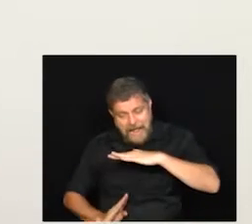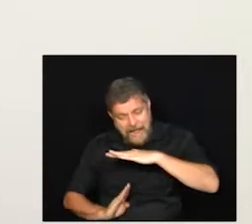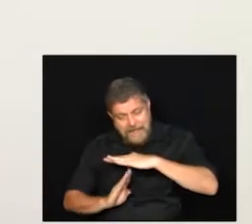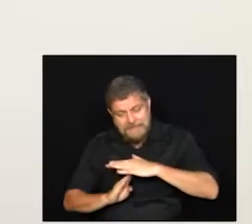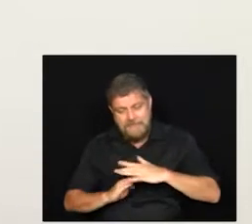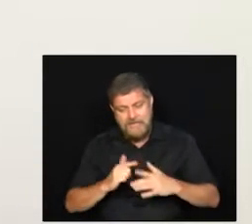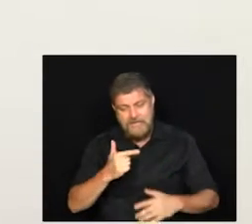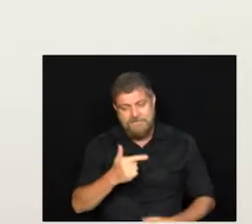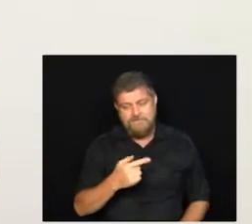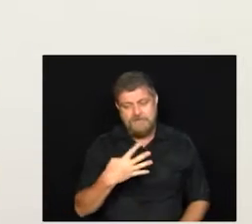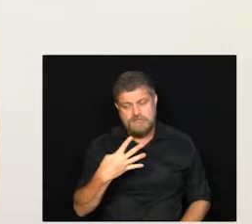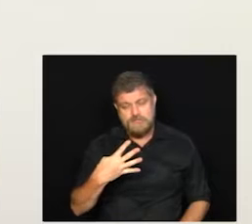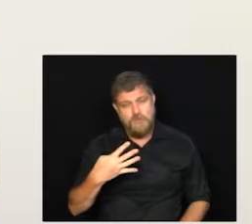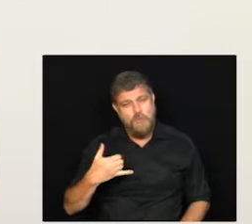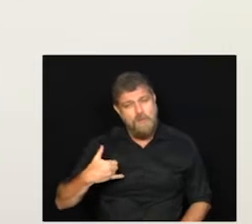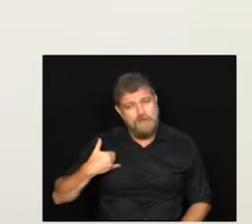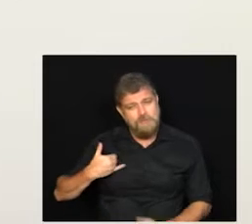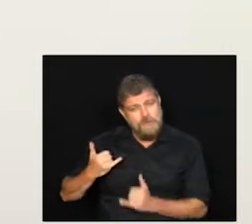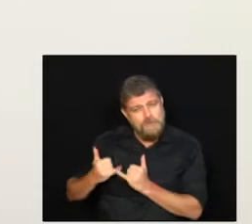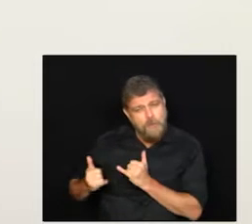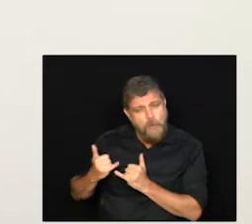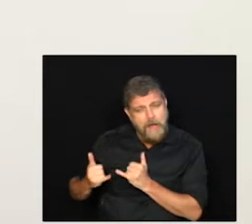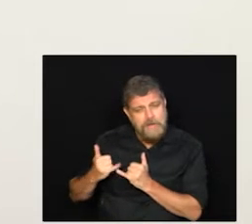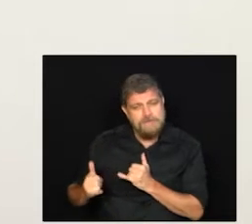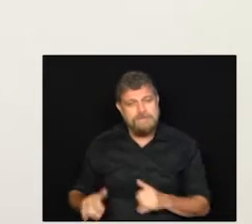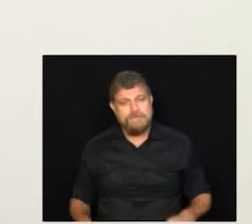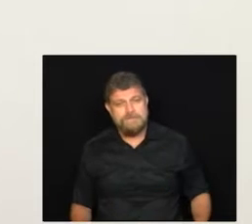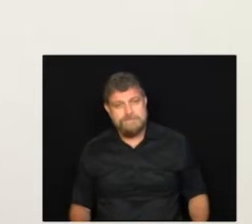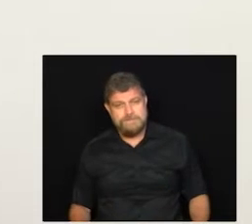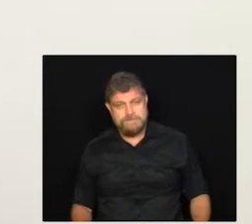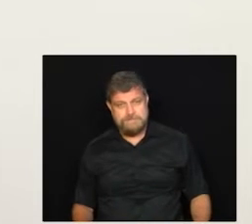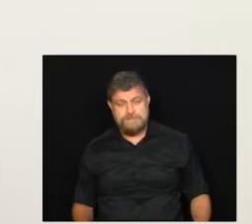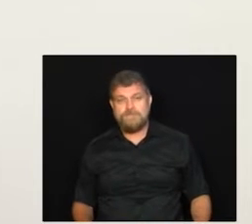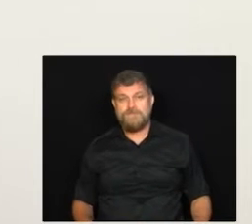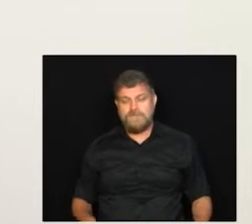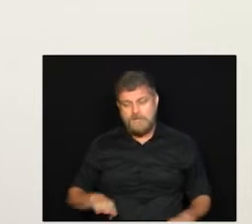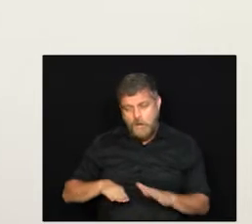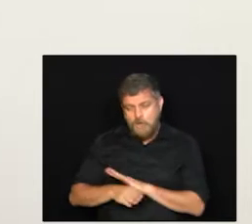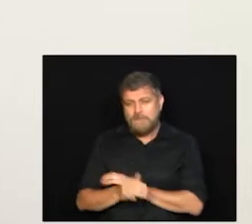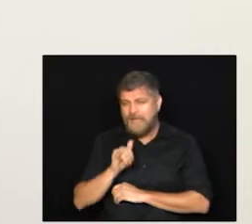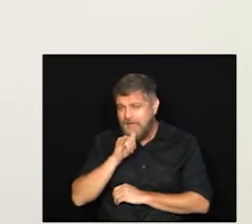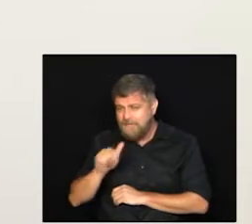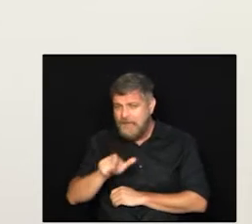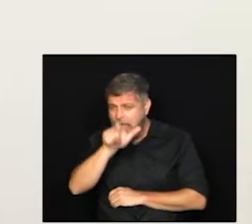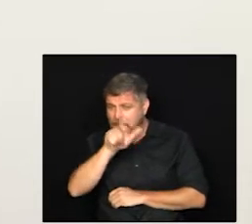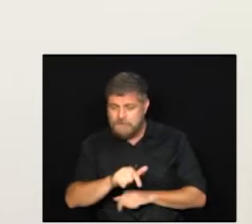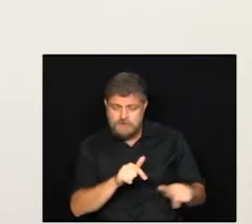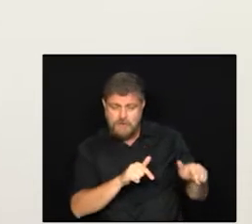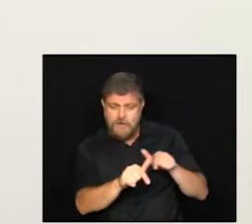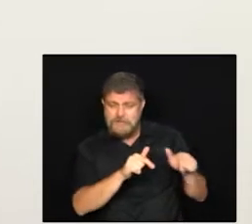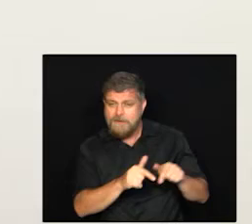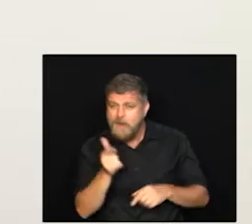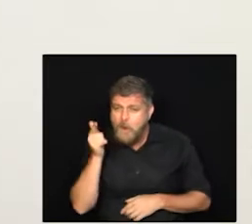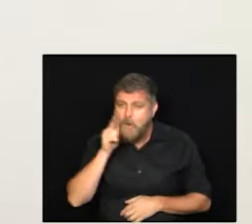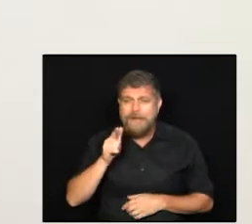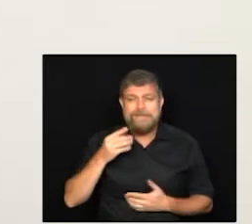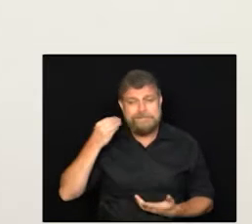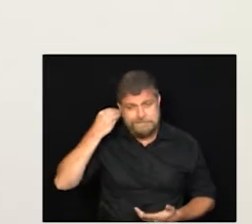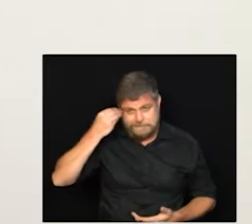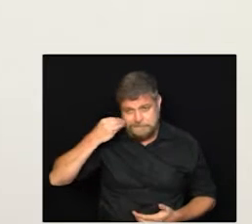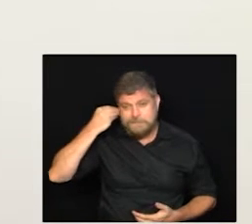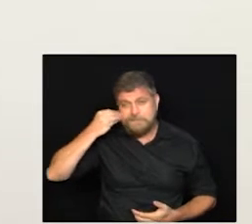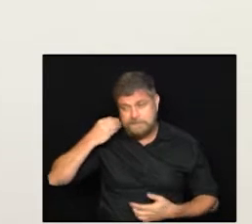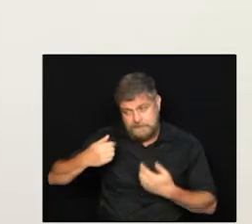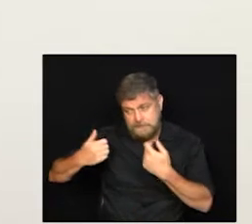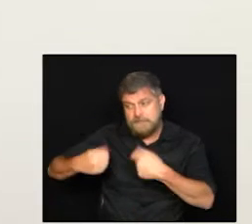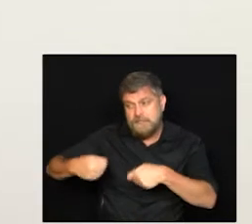anos incompleto. Viviane, a gente costuma dizer que para que a pessoa consiga uma vaga de trabalho, ela tem que ter experiência, porque isso